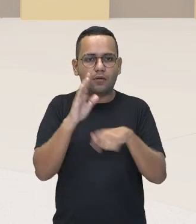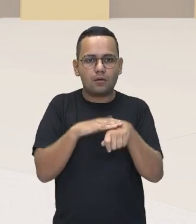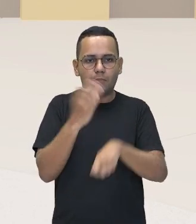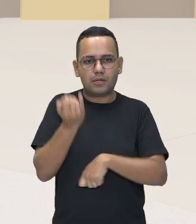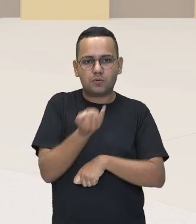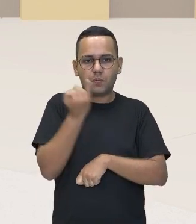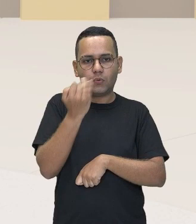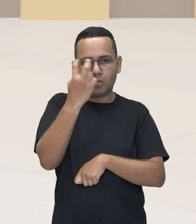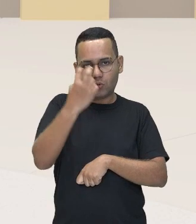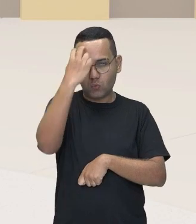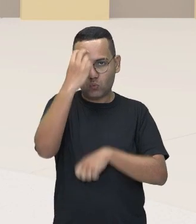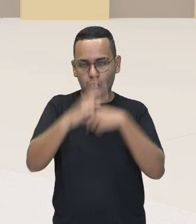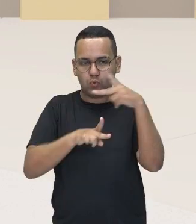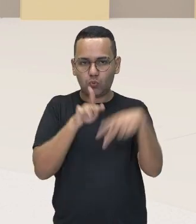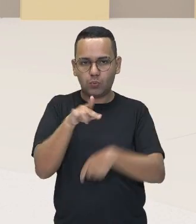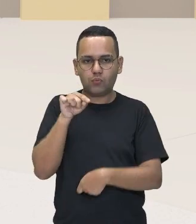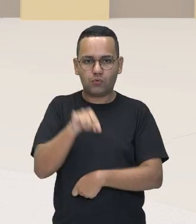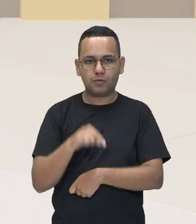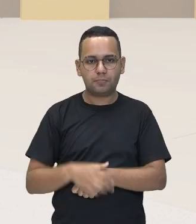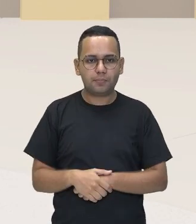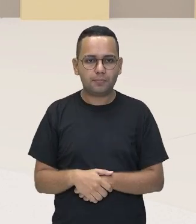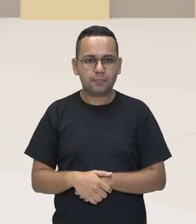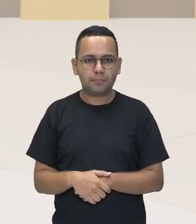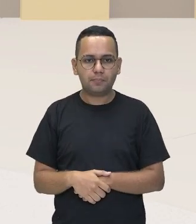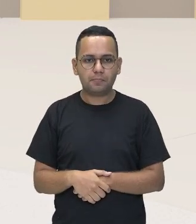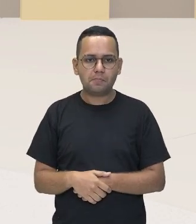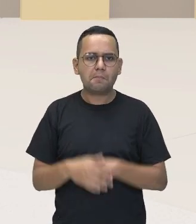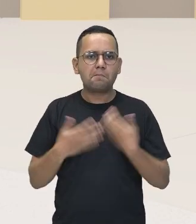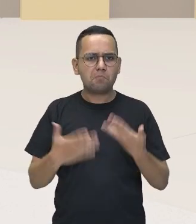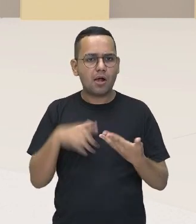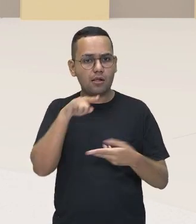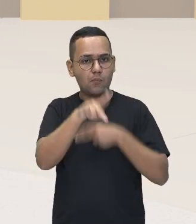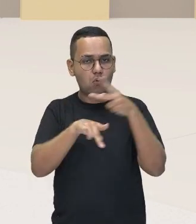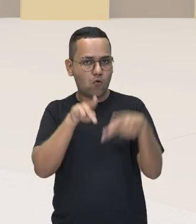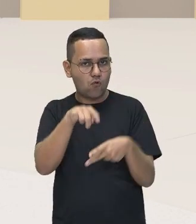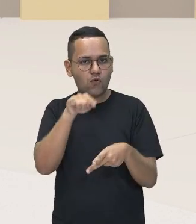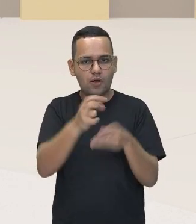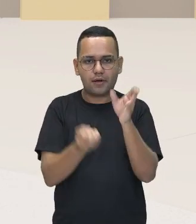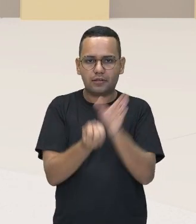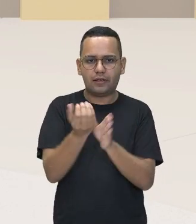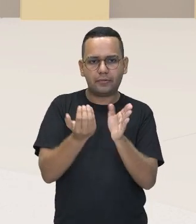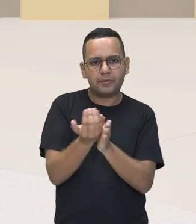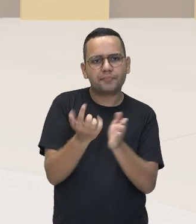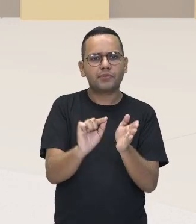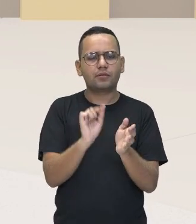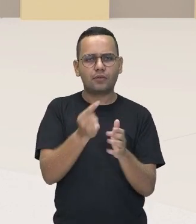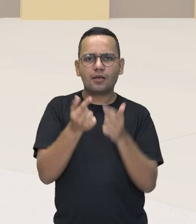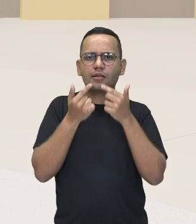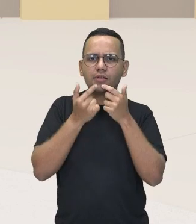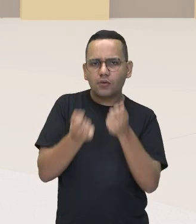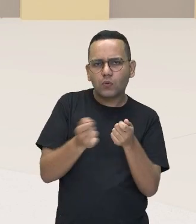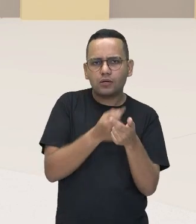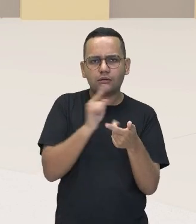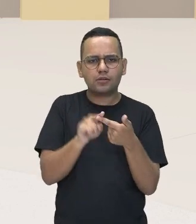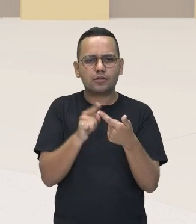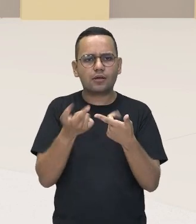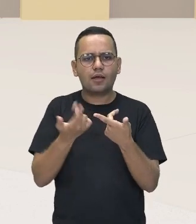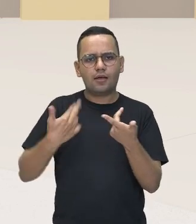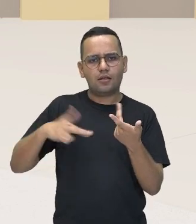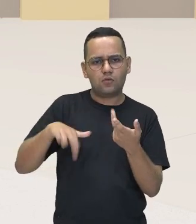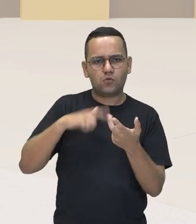cultura, então, de um povo. O que um povo produz? Linguística,